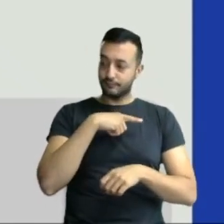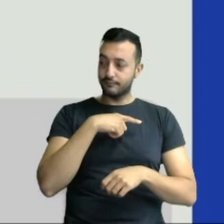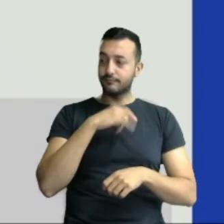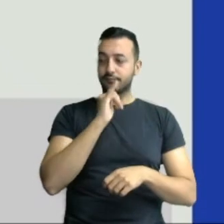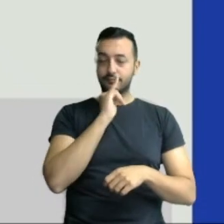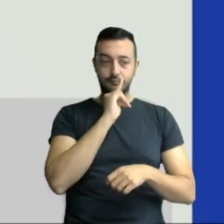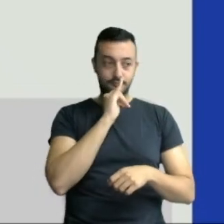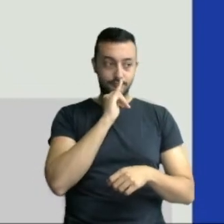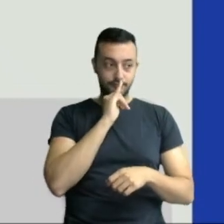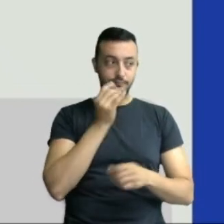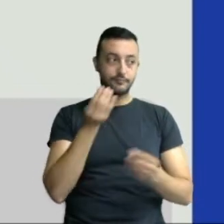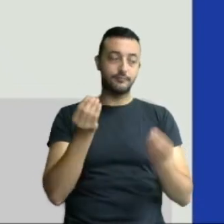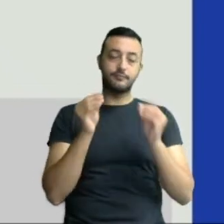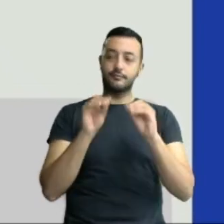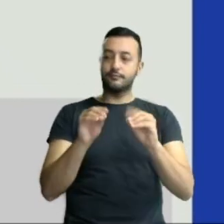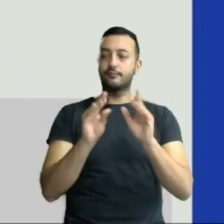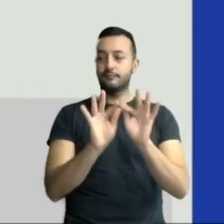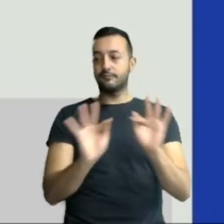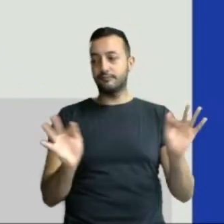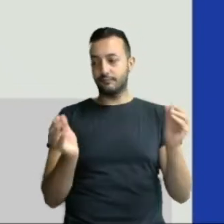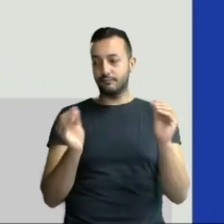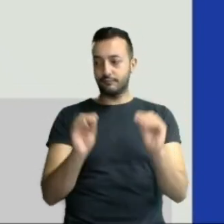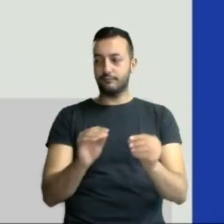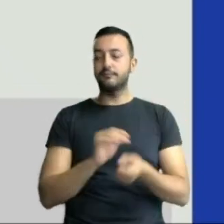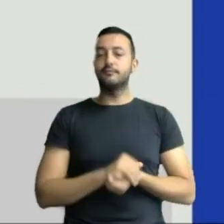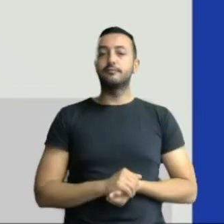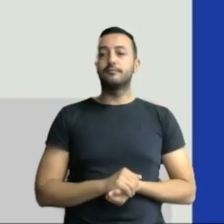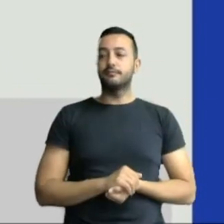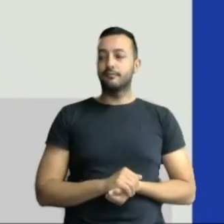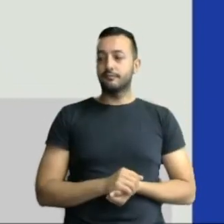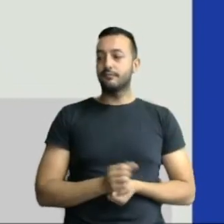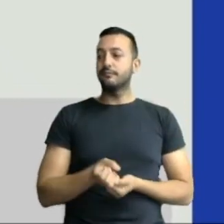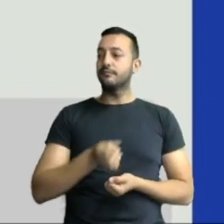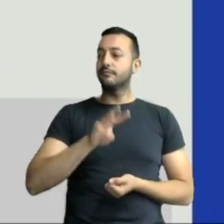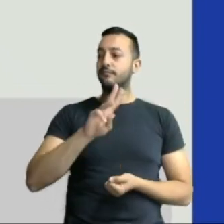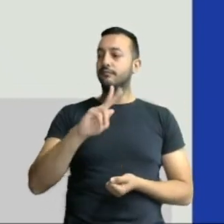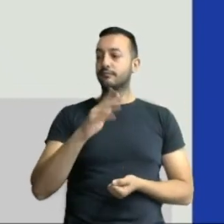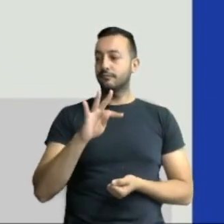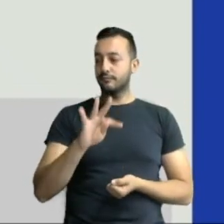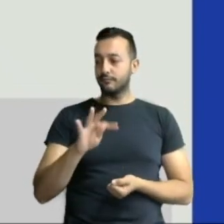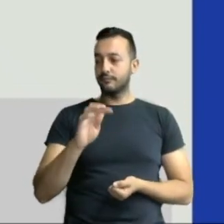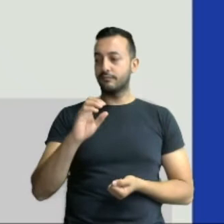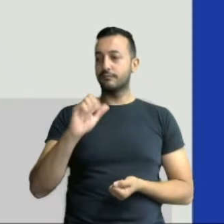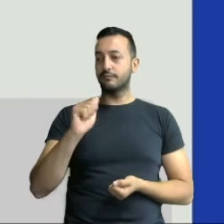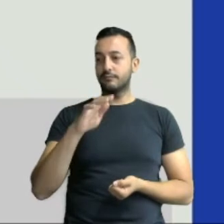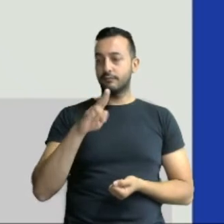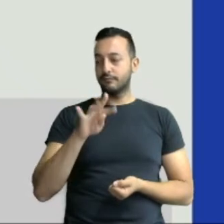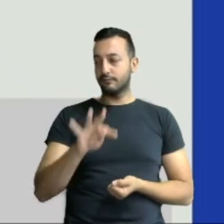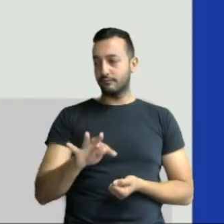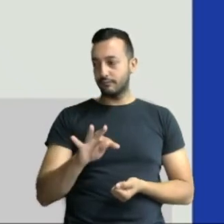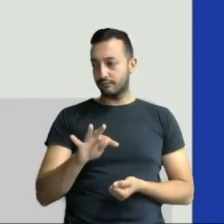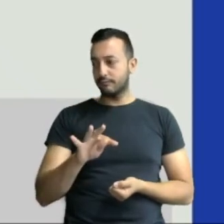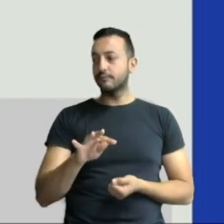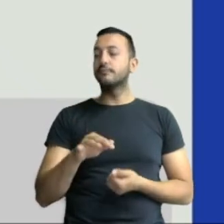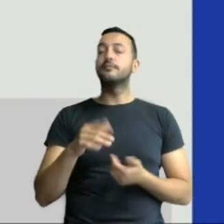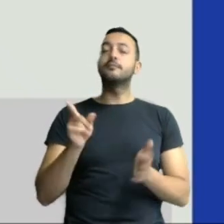o exemplo com a colocação em frase, certo? What about the new school? Que